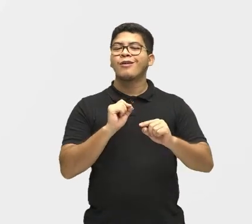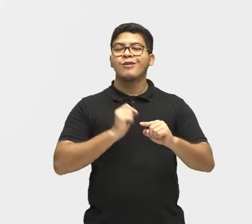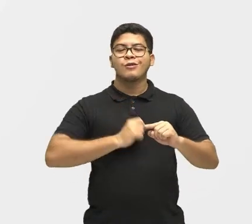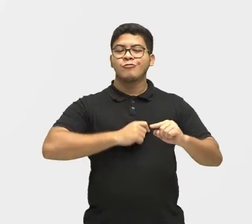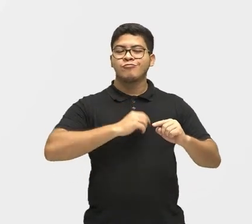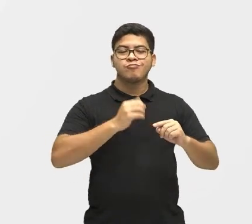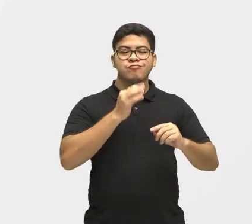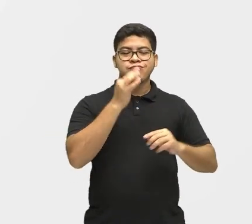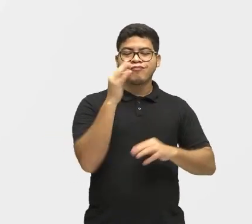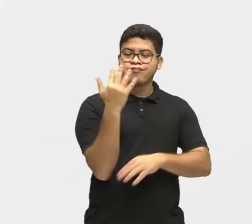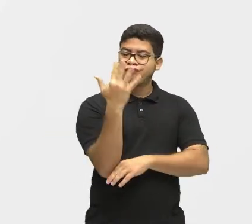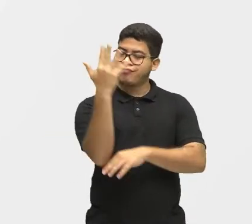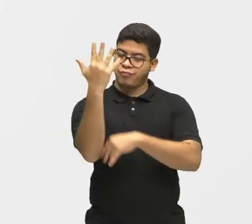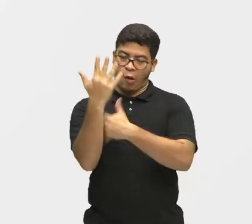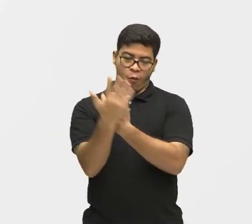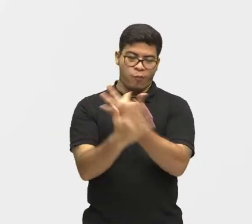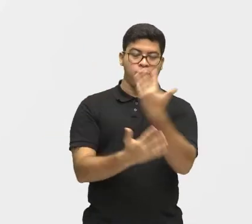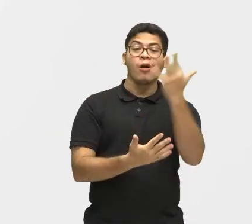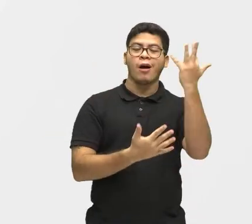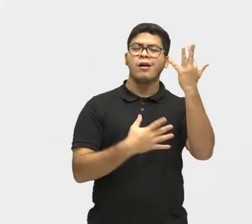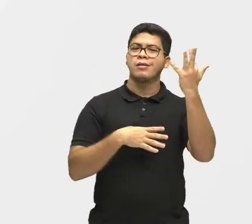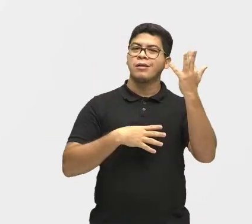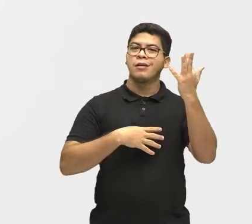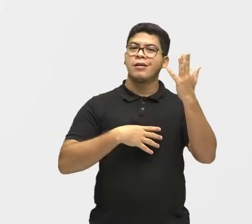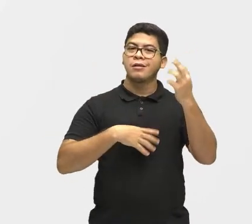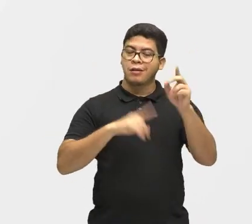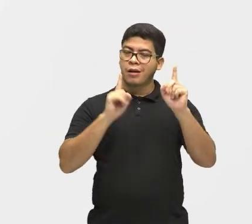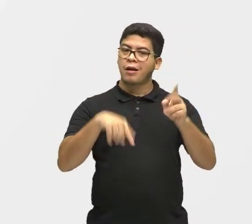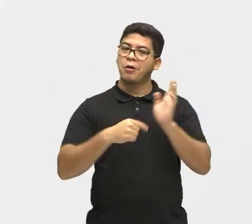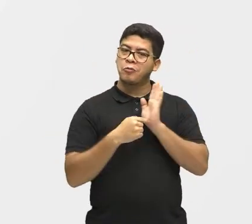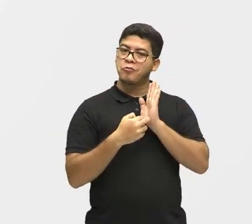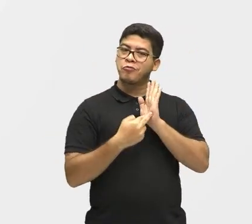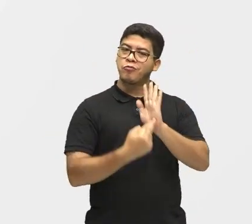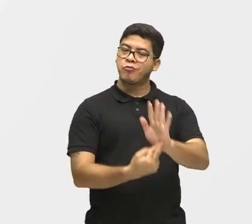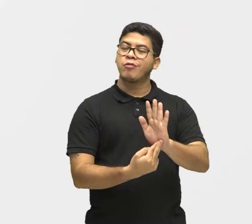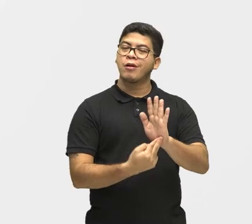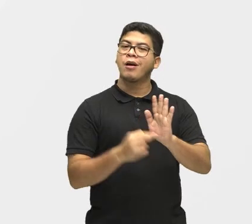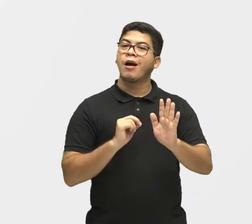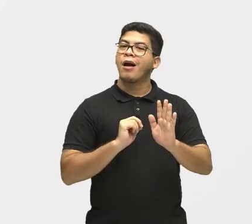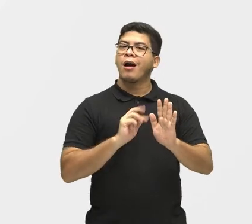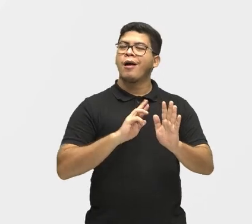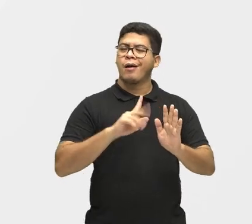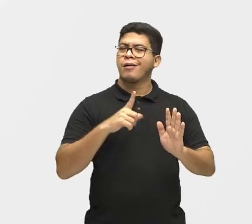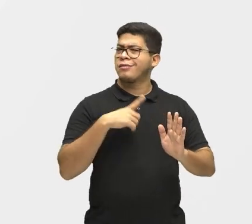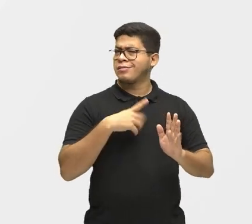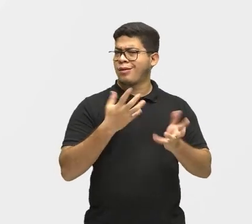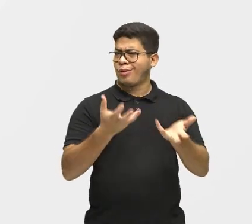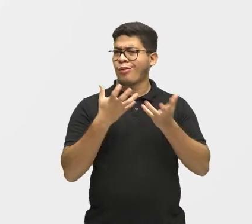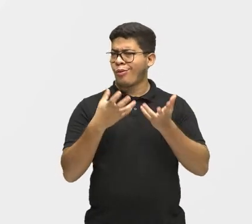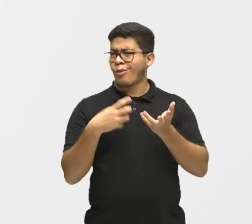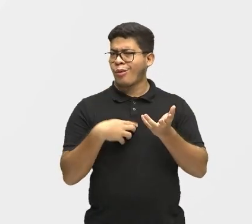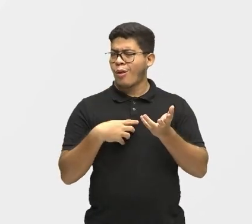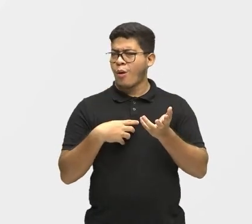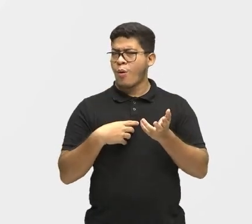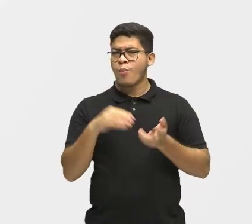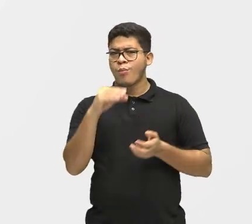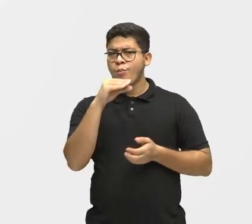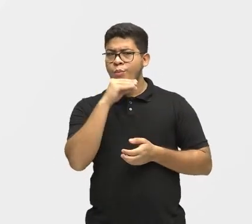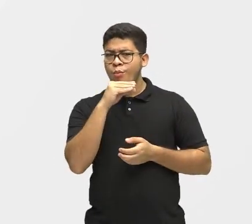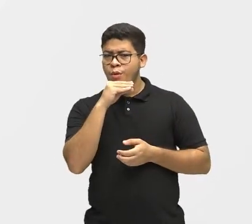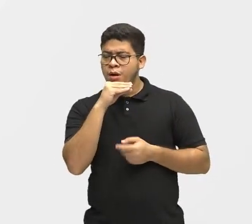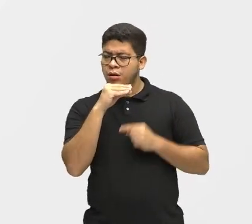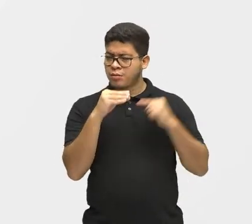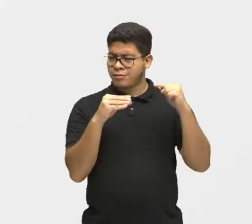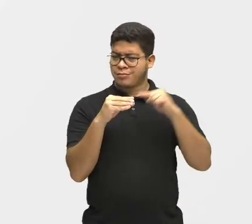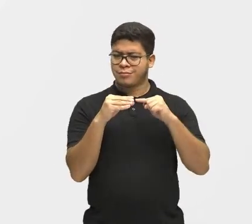espécies dessa planta, de novos representantes dessa espécie, né? Você não vai querer que uma semente de manga nasça um cupuaçu,